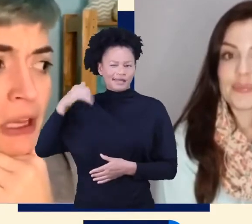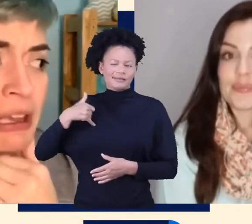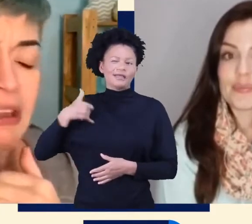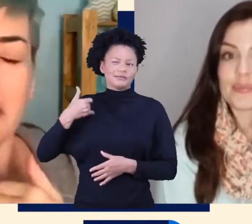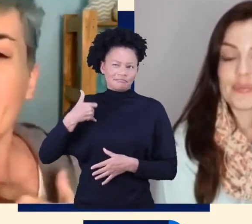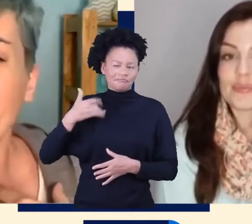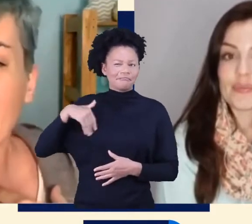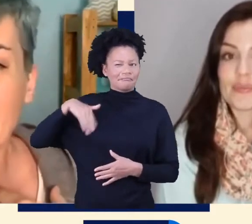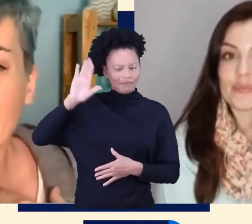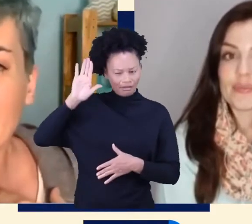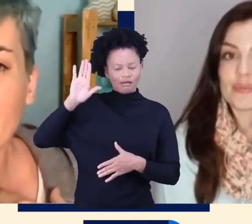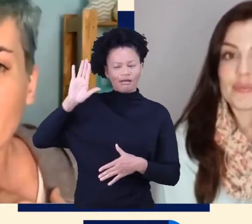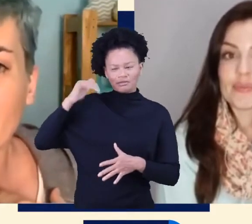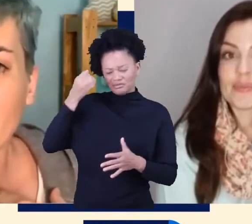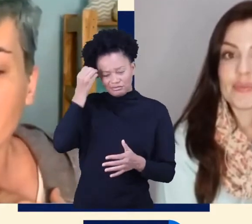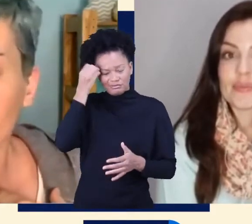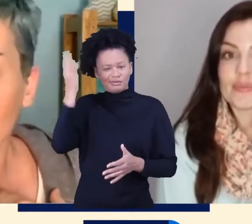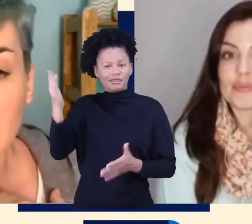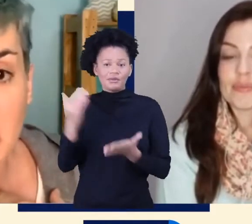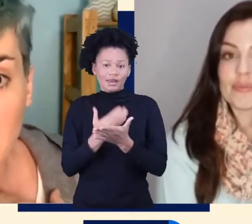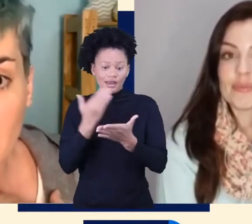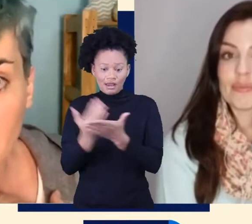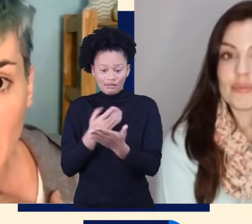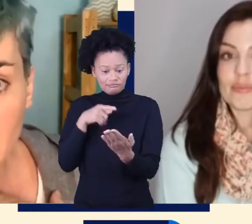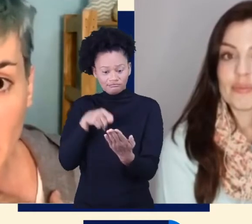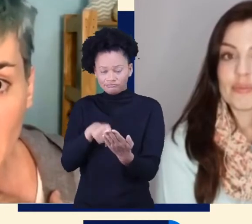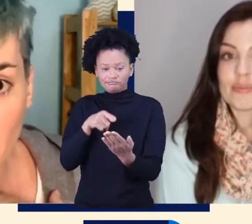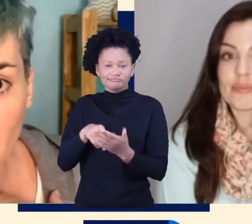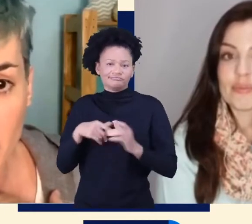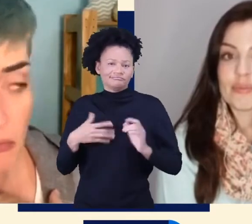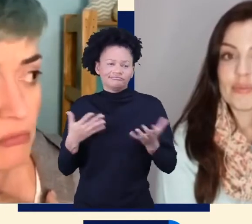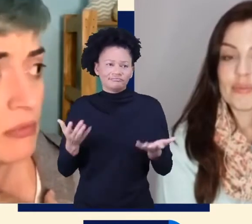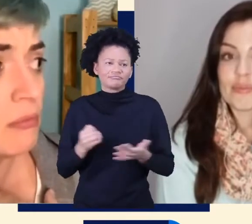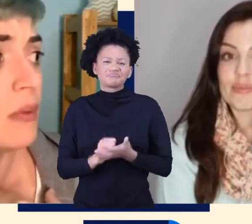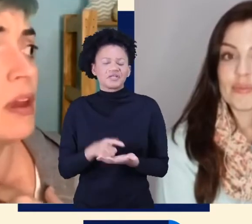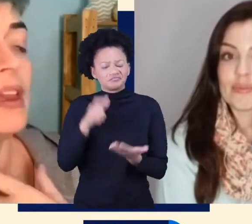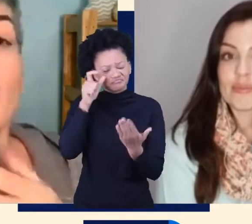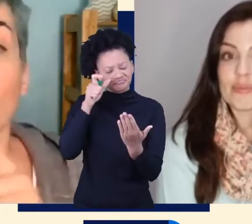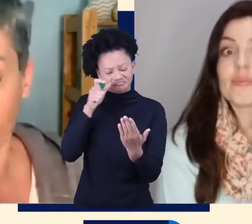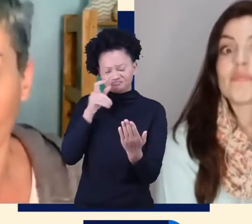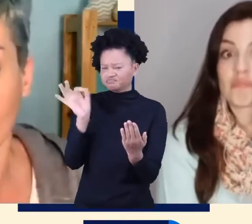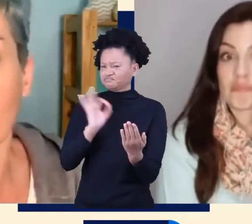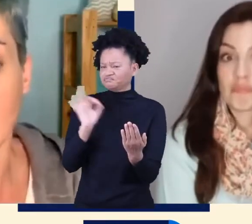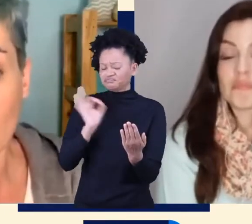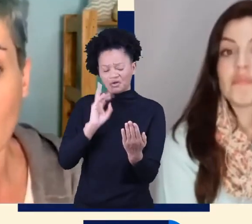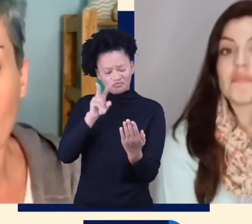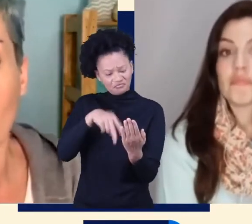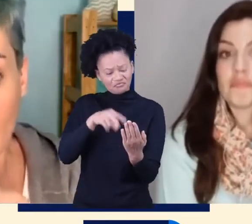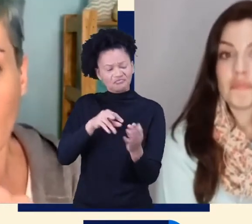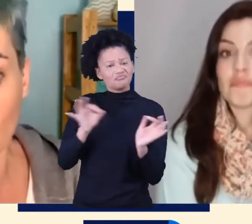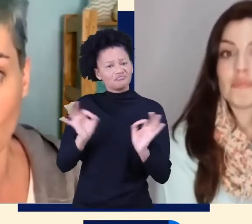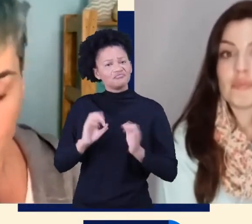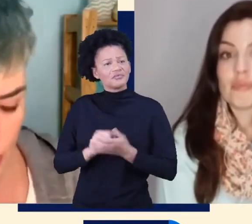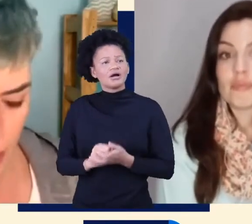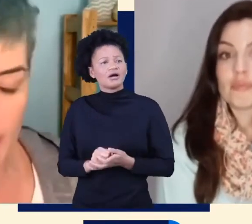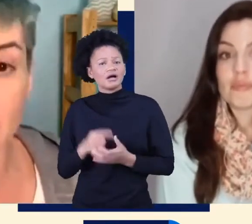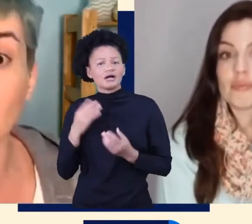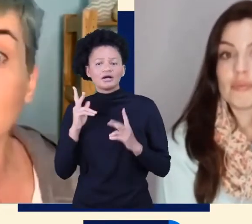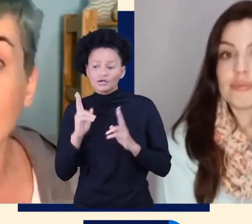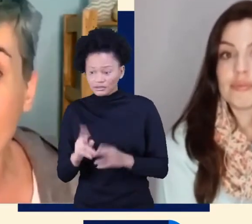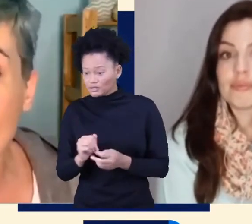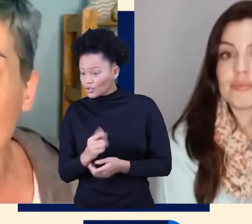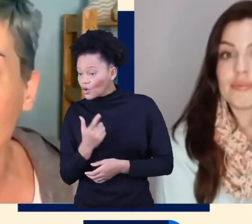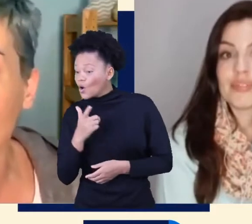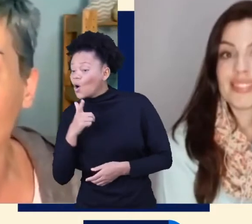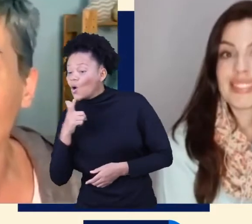livro. Para mim, aquele livro não me deu interesse nenhum. E eu me interessei pelo da minha irmã, que era o De Onde Vêm os Bebês. Mas